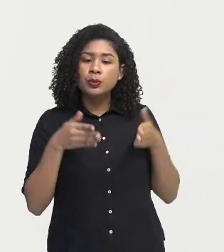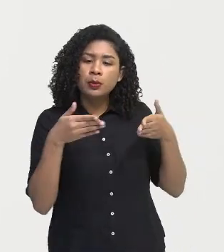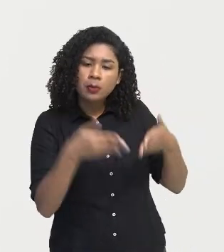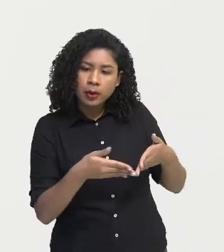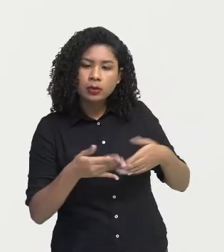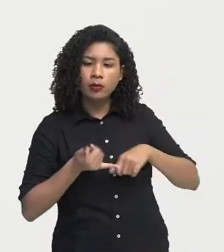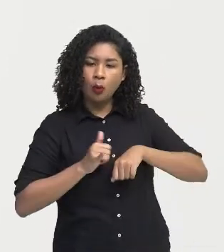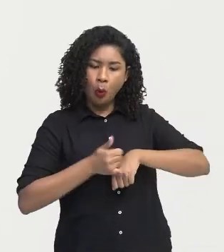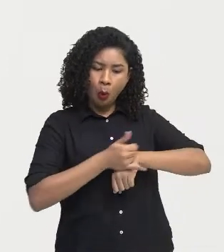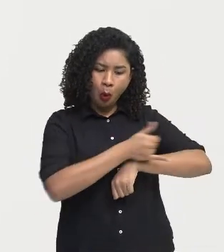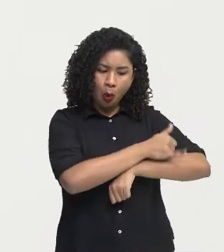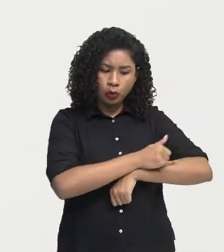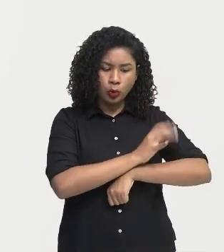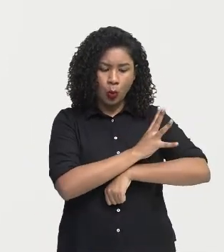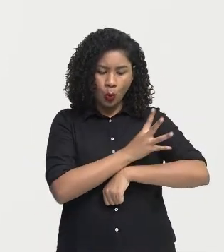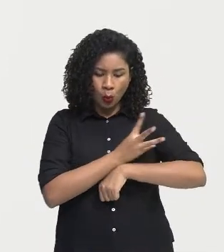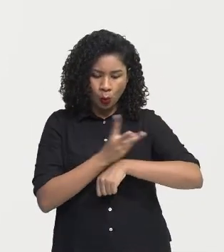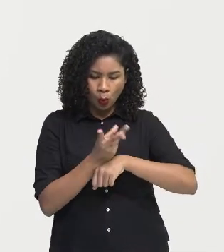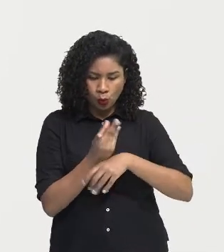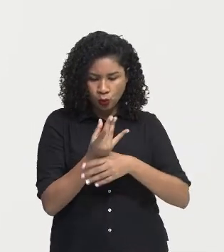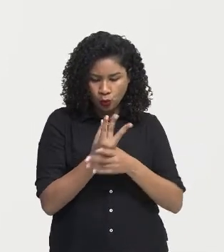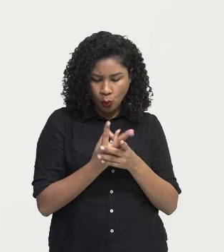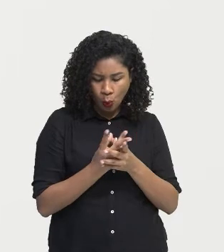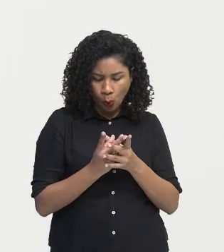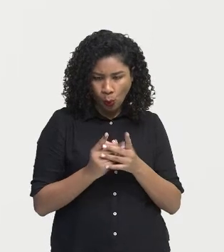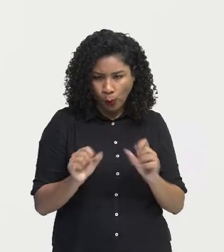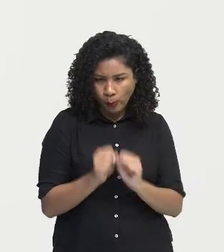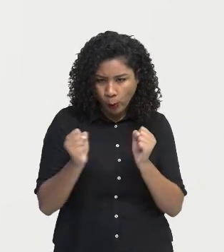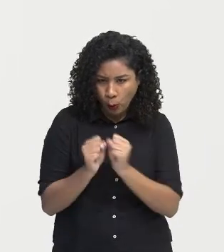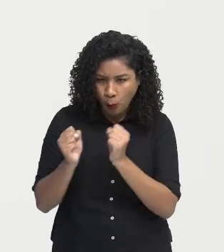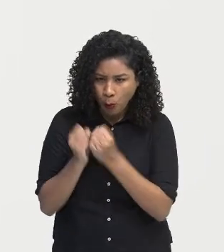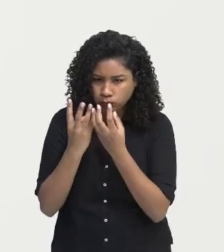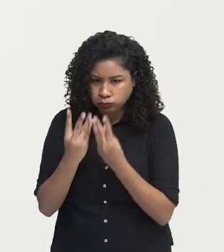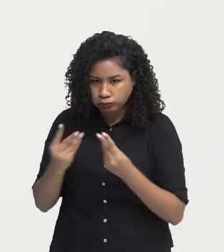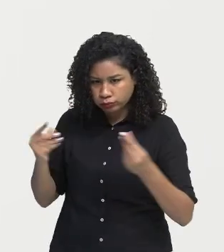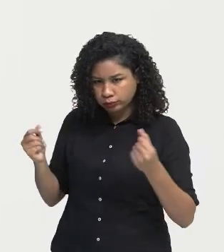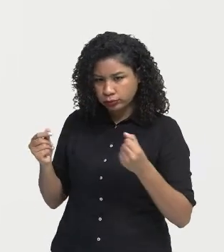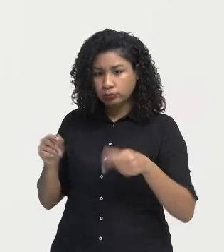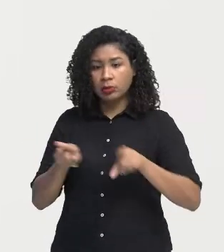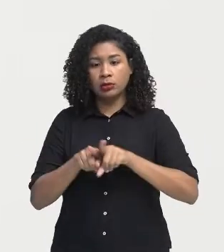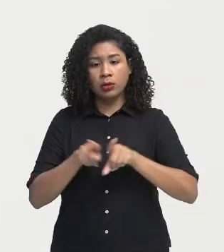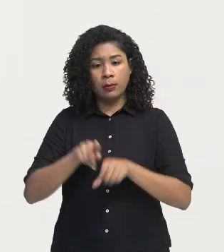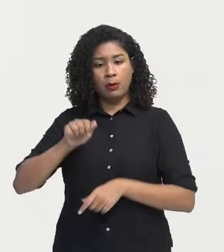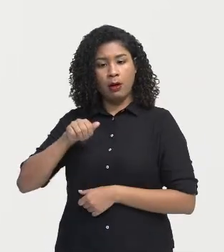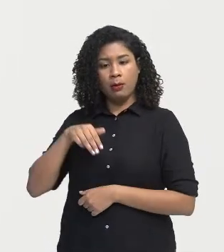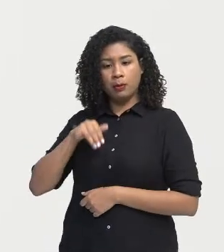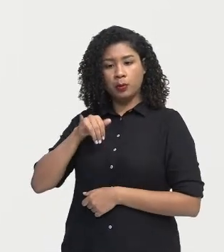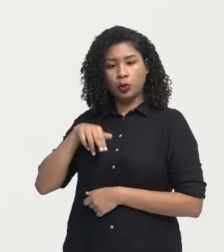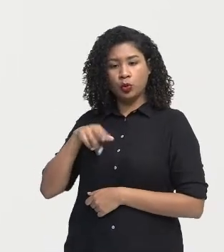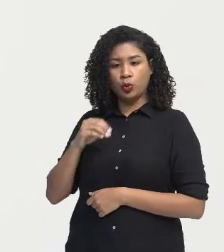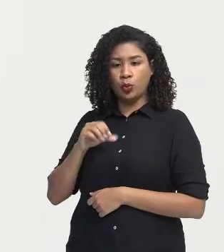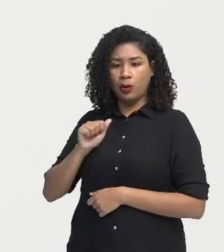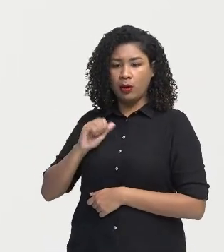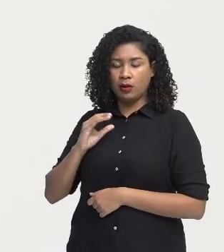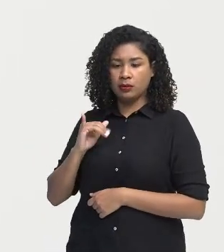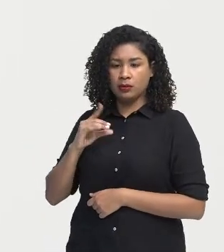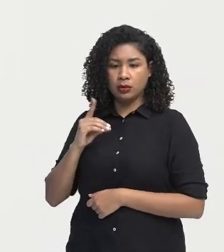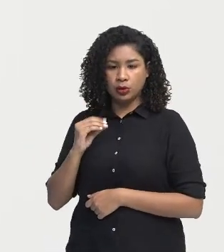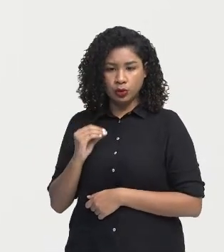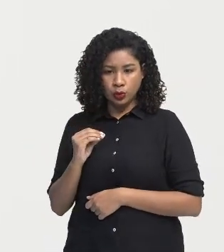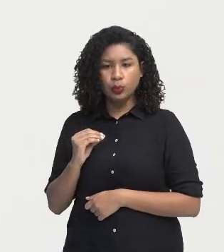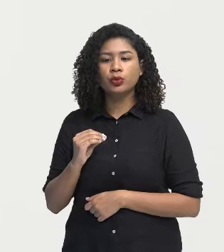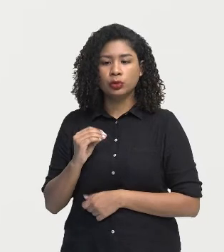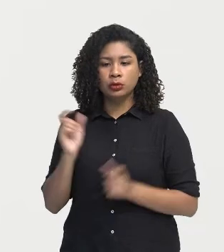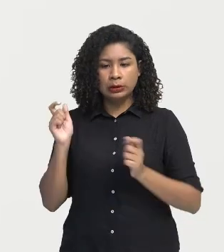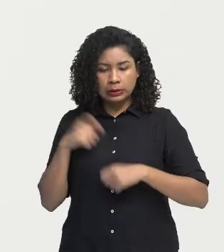e aminoácidos e também apresenta a enzima catalase. Tá? Então, eu tenho aqui essa representação do